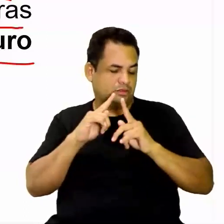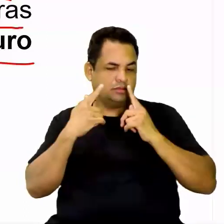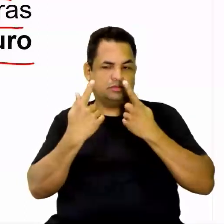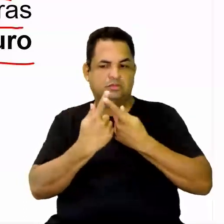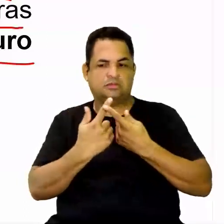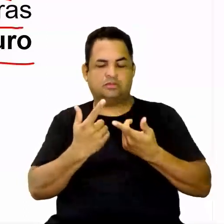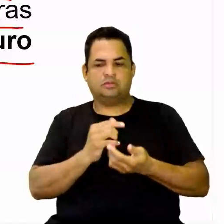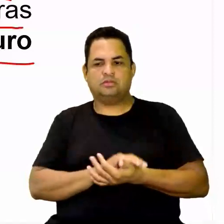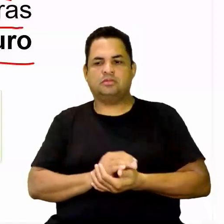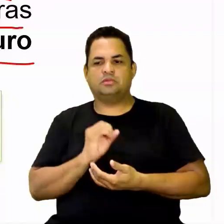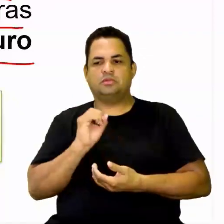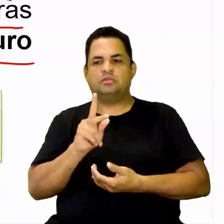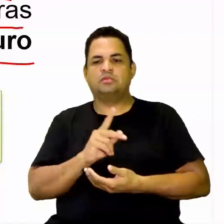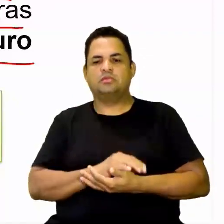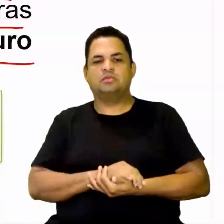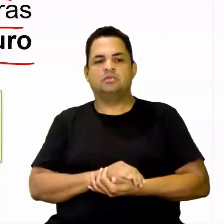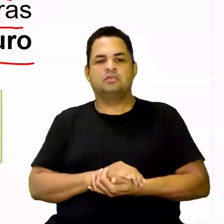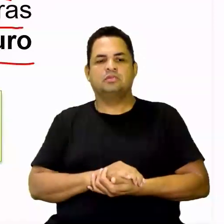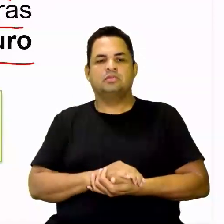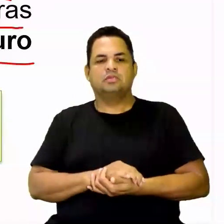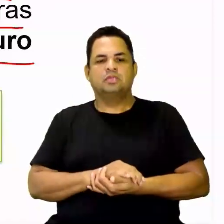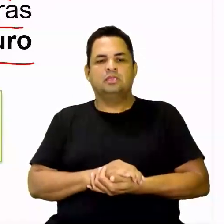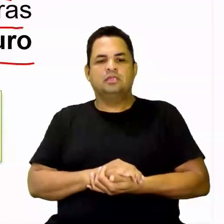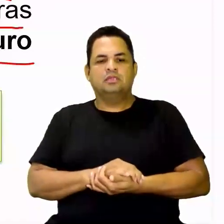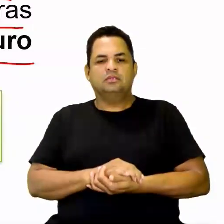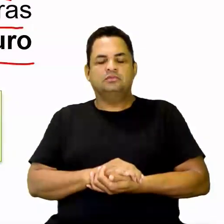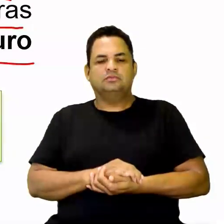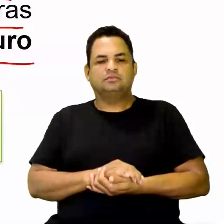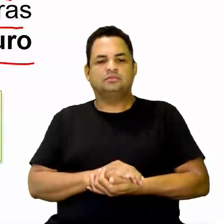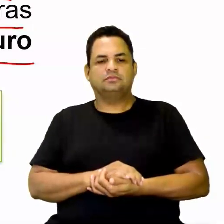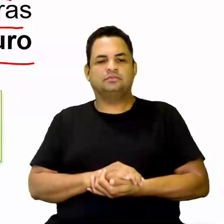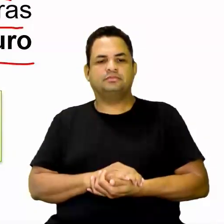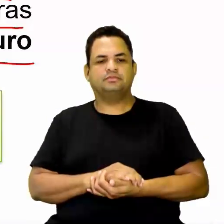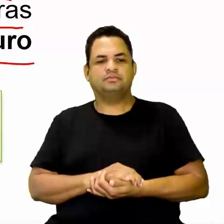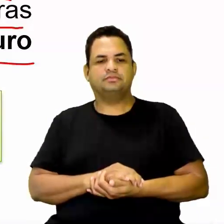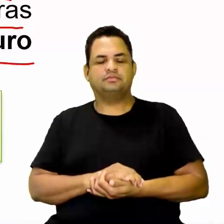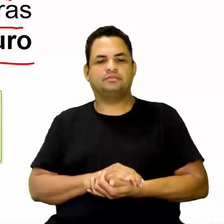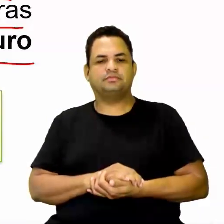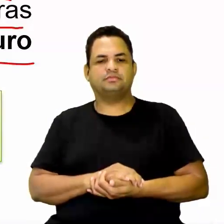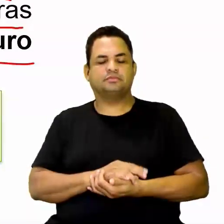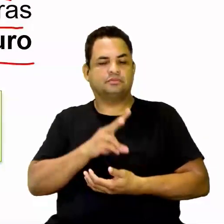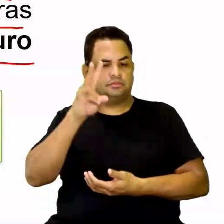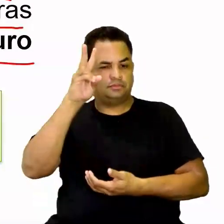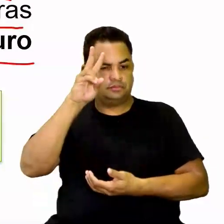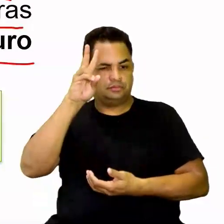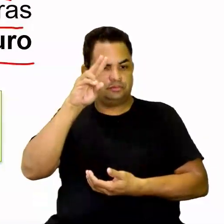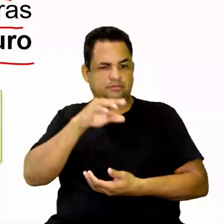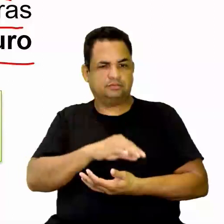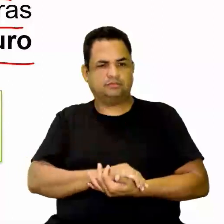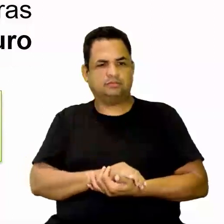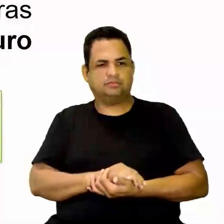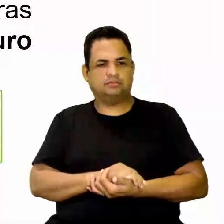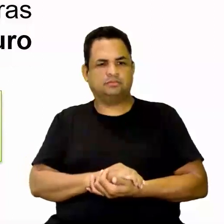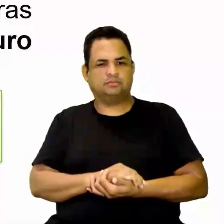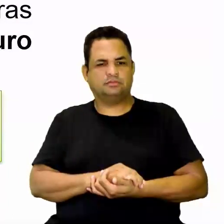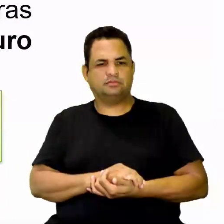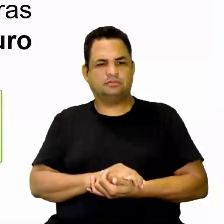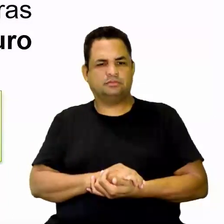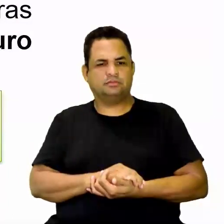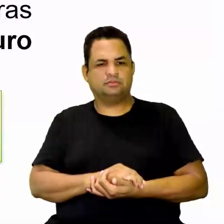Beleza? E aí, só para lembrar, né,